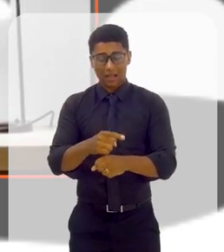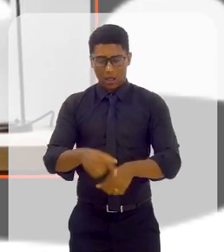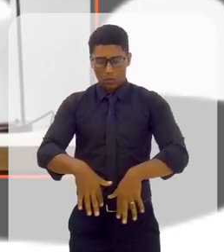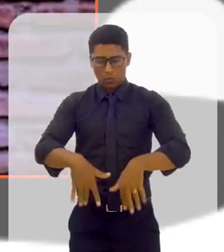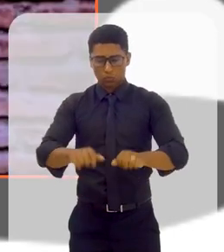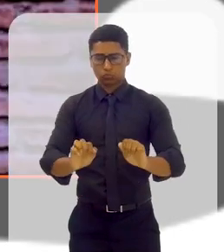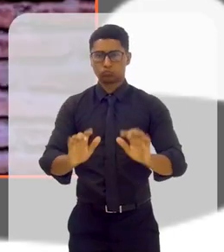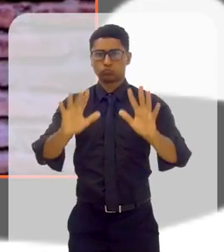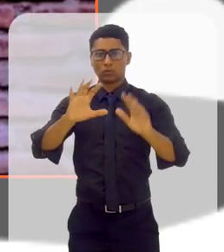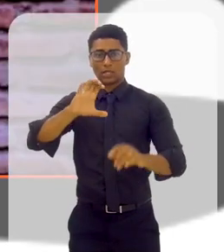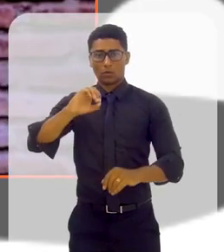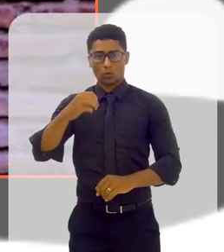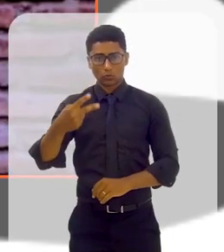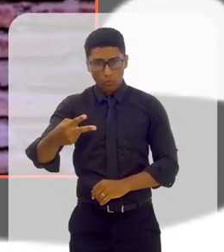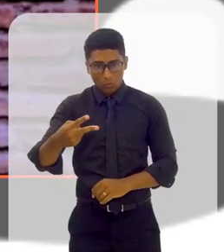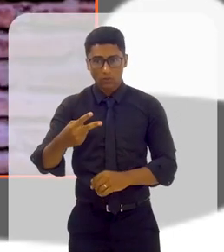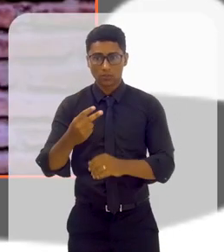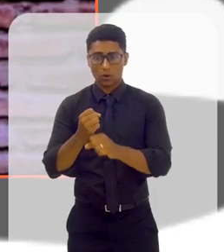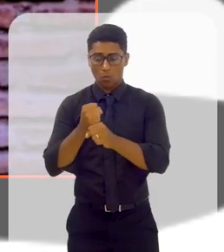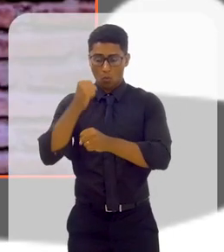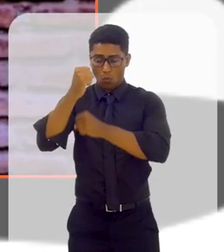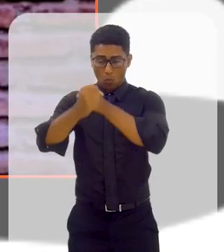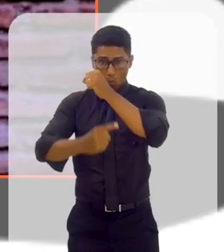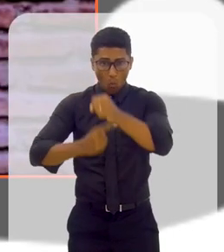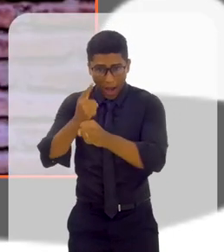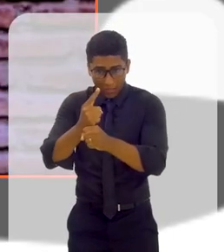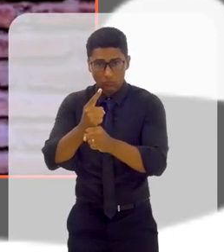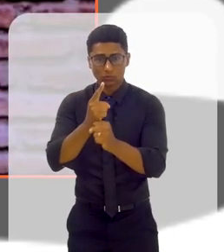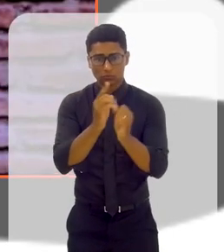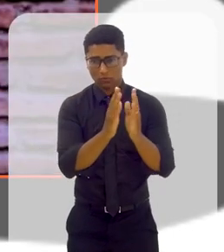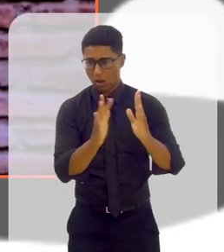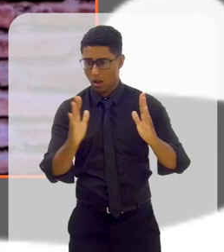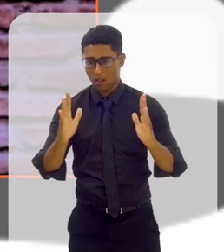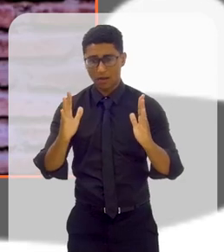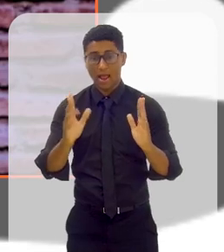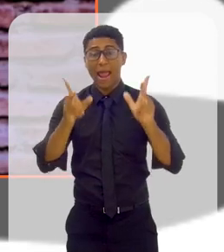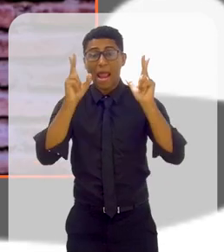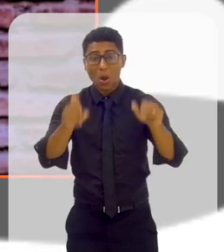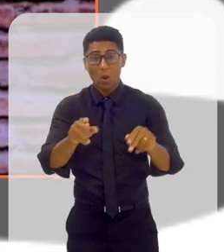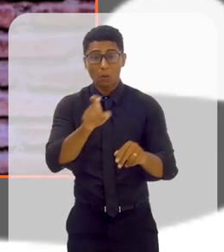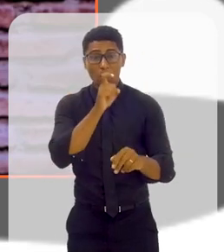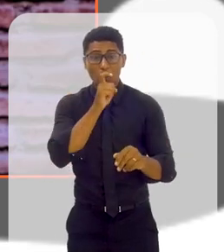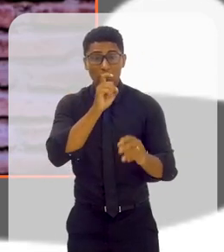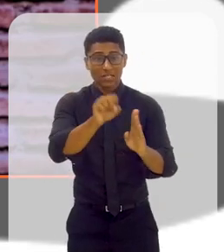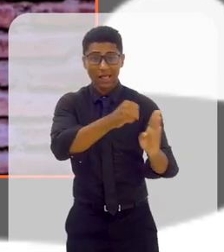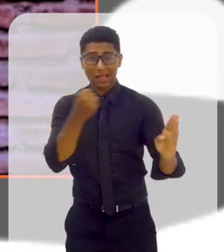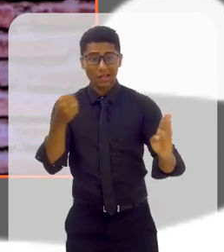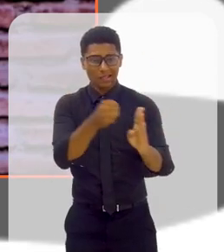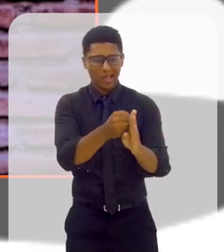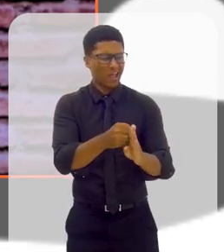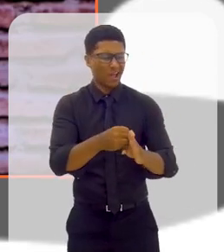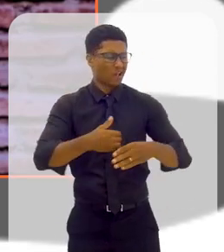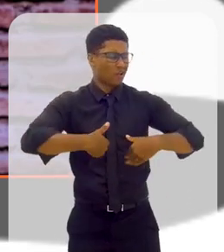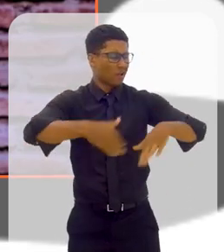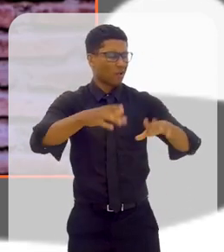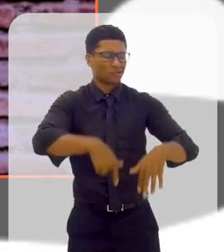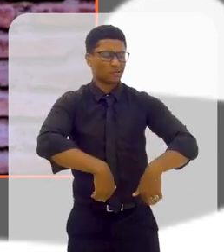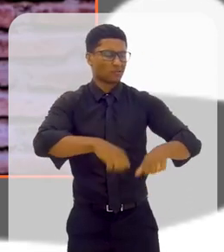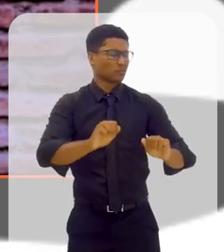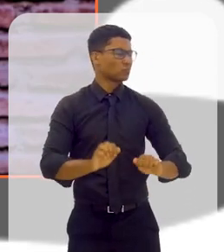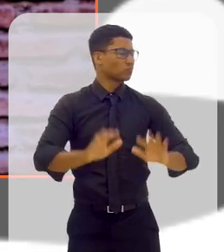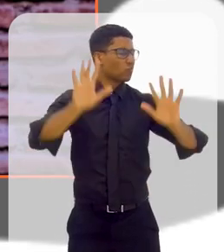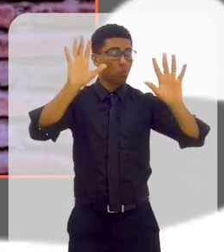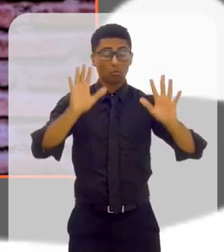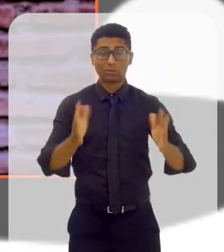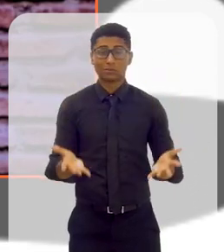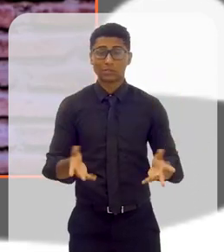emite de CO2 durante um ano todo equivale a uma única geladeira reciclada de forma incorreta. Então, no nosso